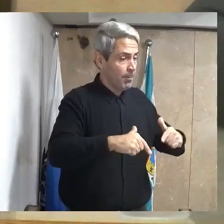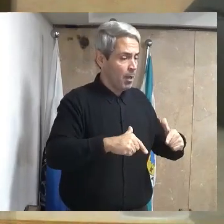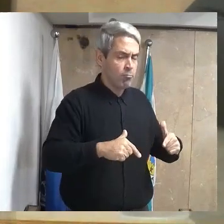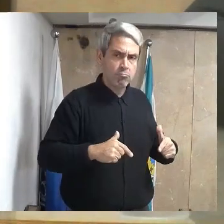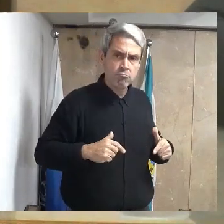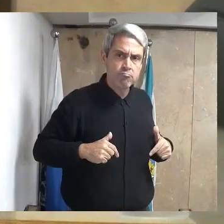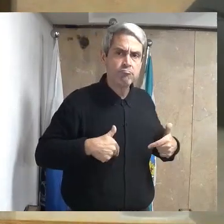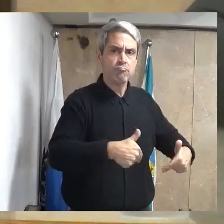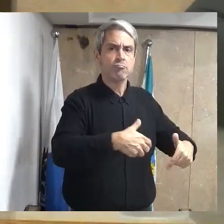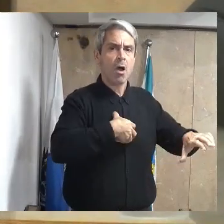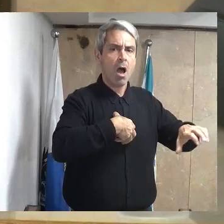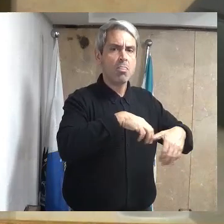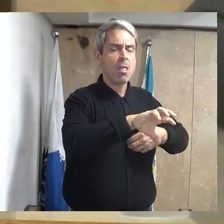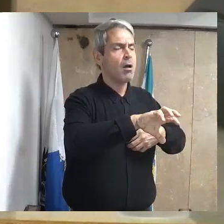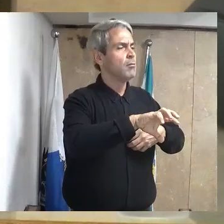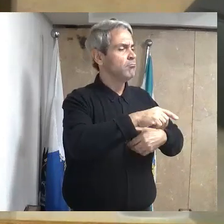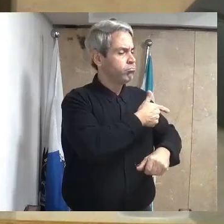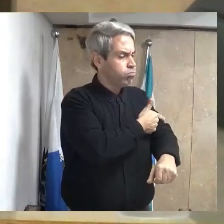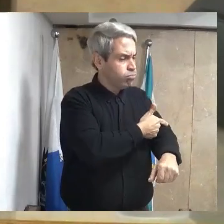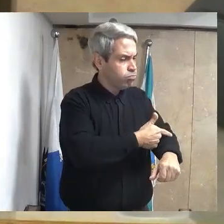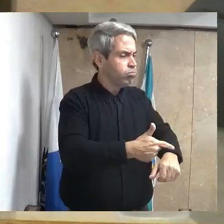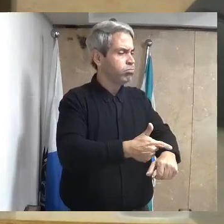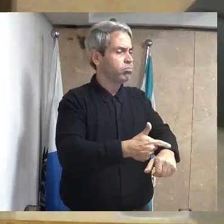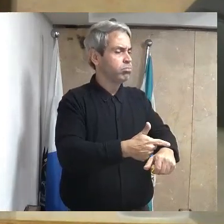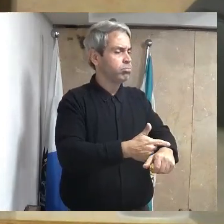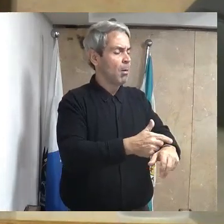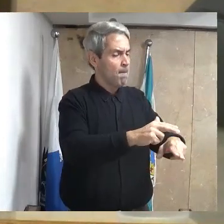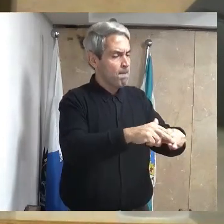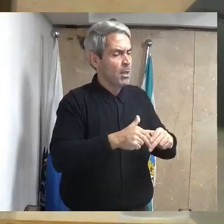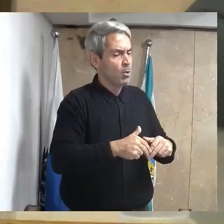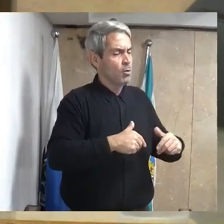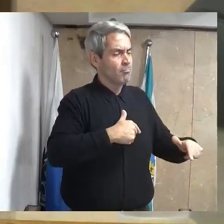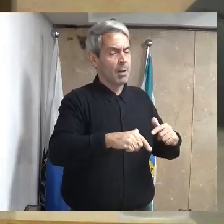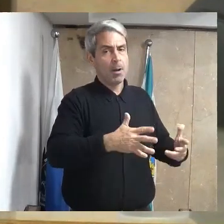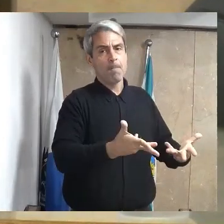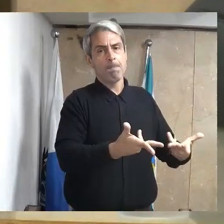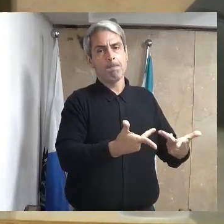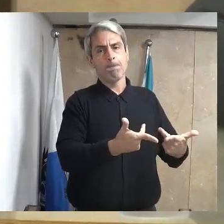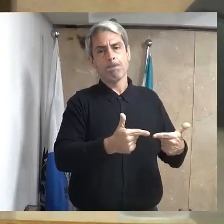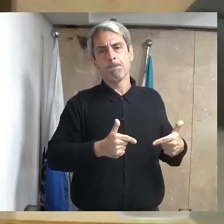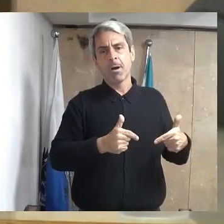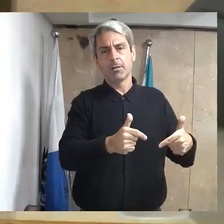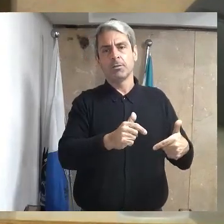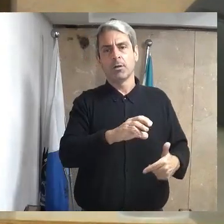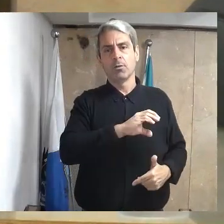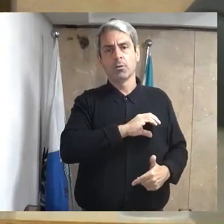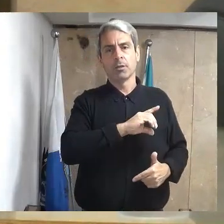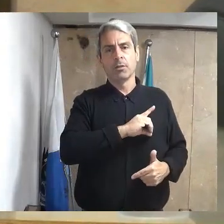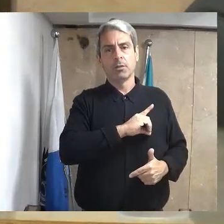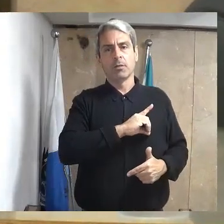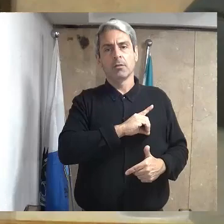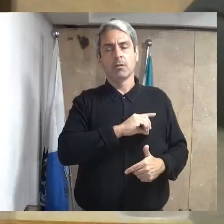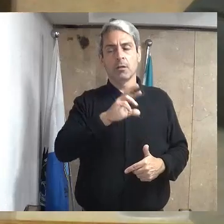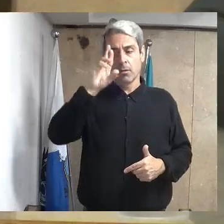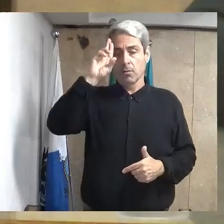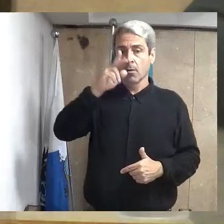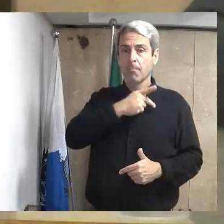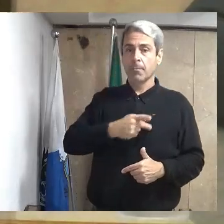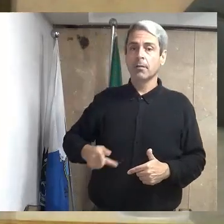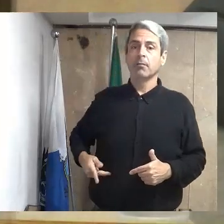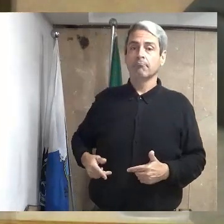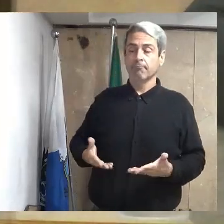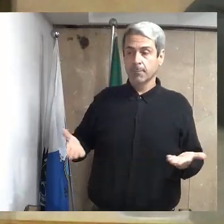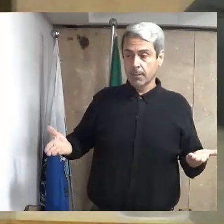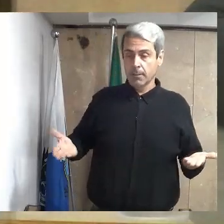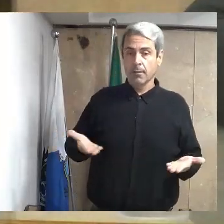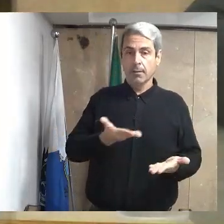eficiente, gentil e dinâmico, visando desenvolver um relevante trabalho em Duque de Caxias. Senhor presidente, esse é